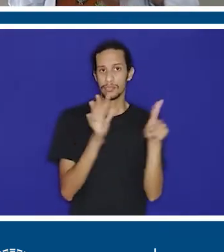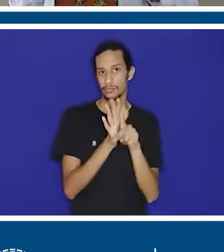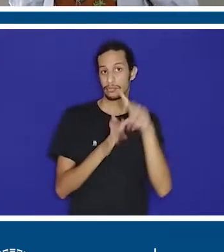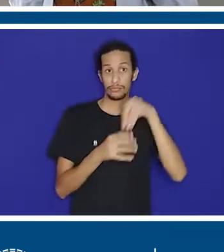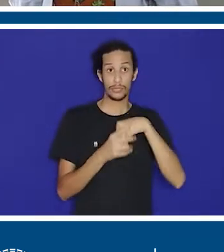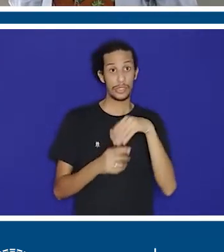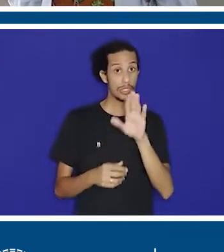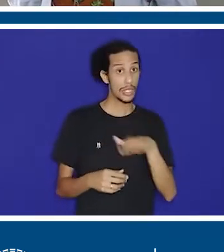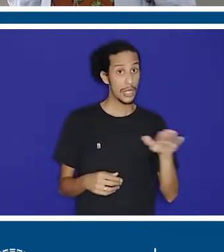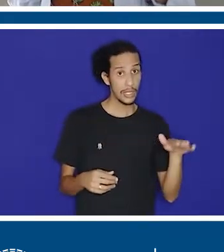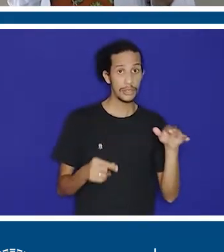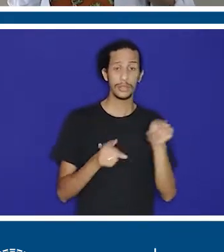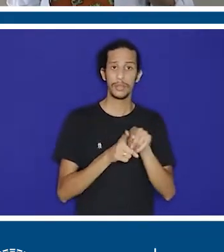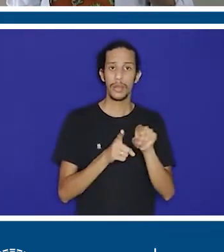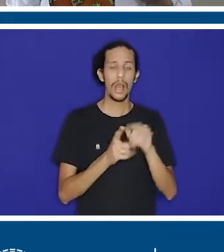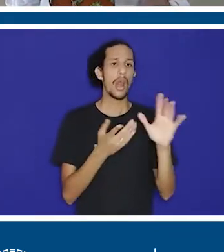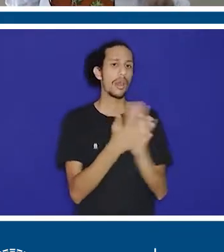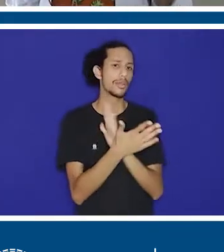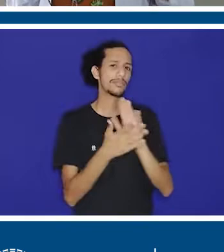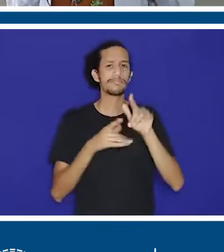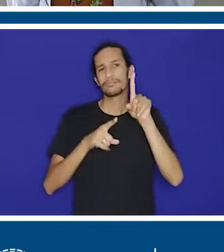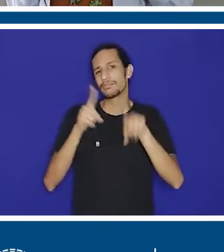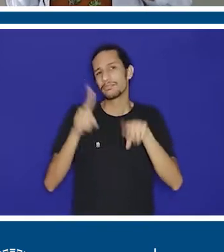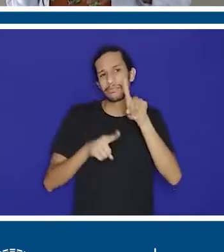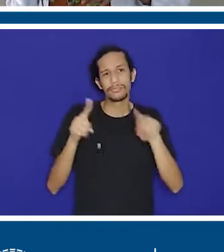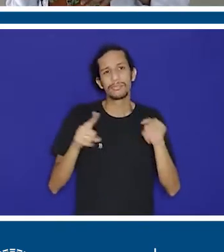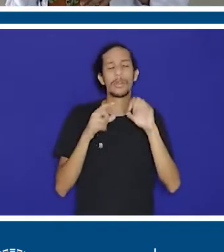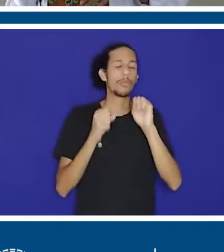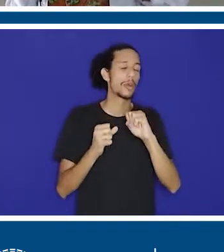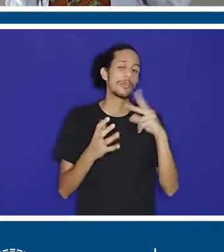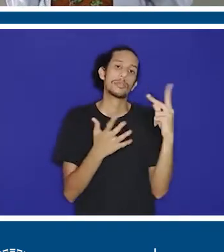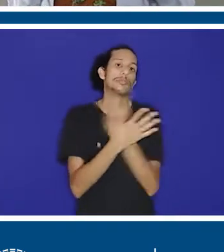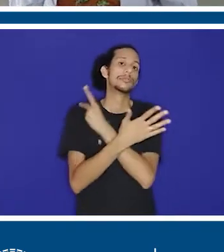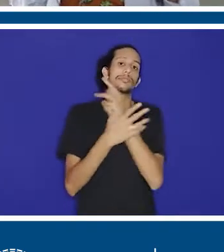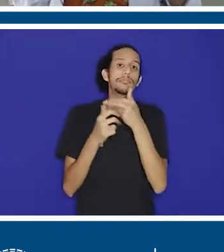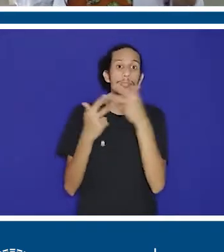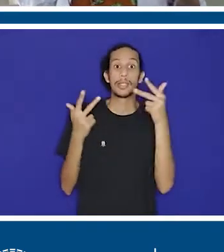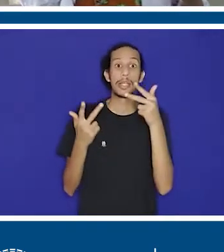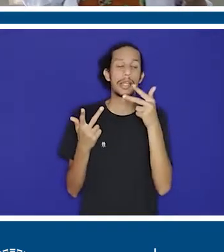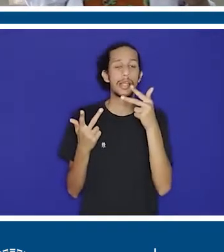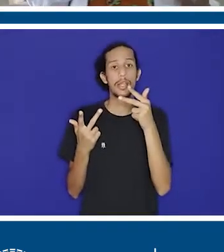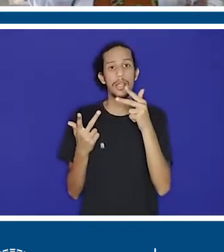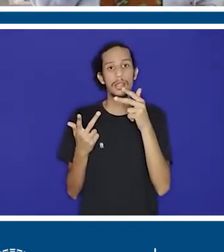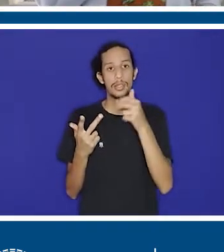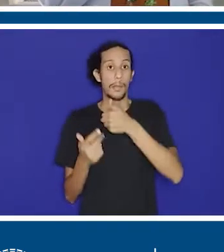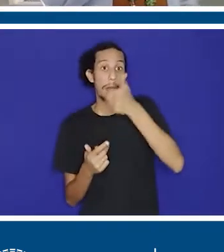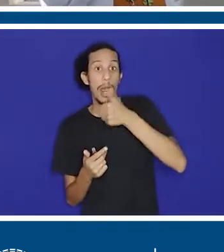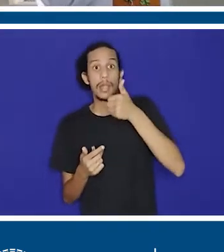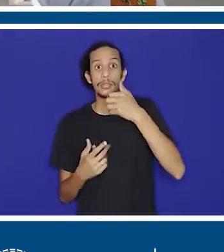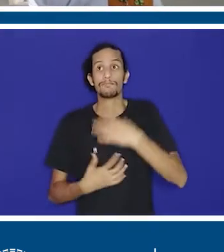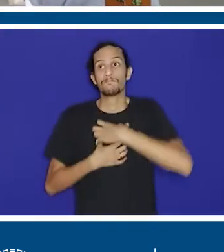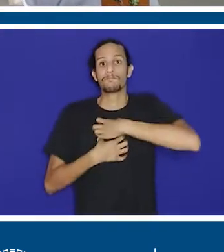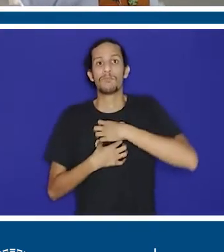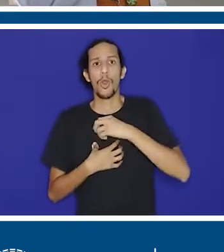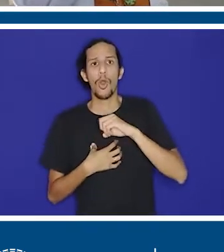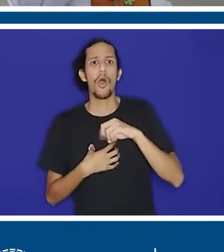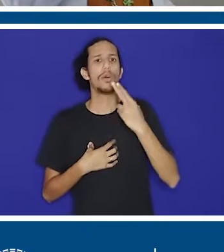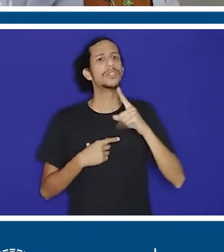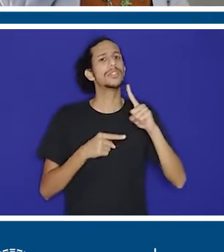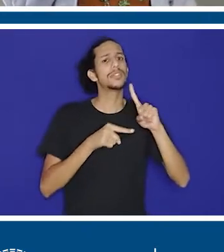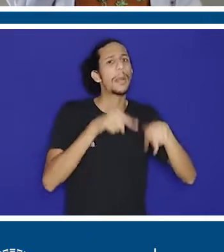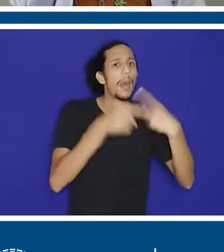crianças, e as causas são variadas. Podem ter causas primárias ou secundárias. Então, a gente tem